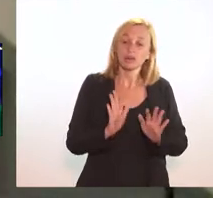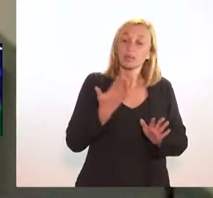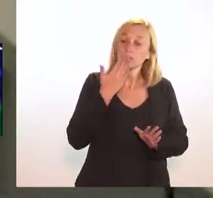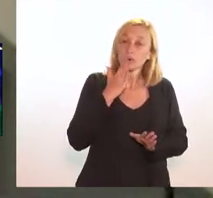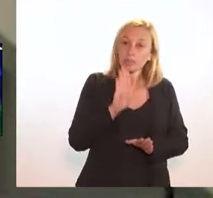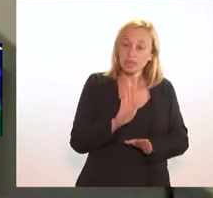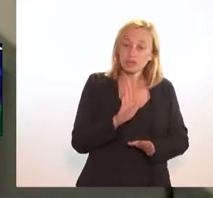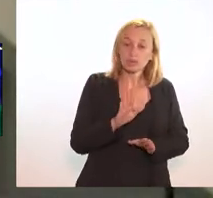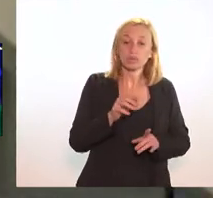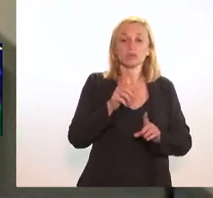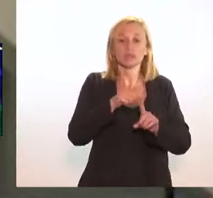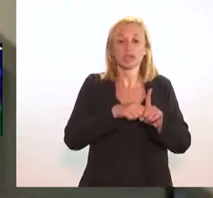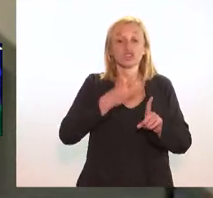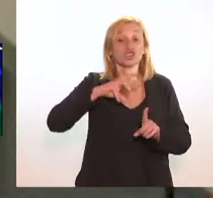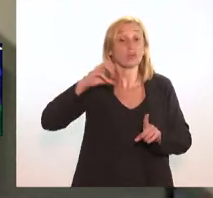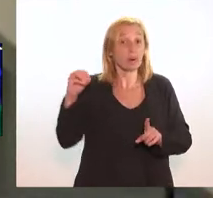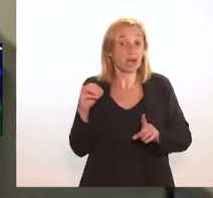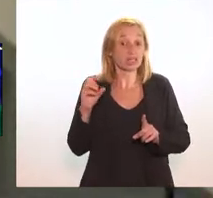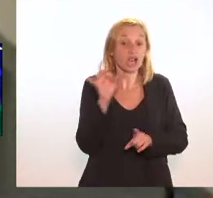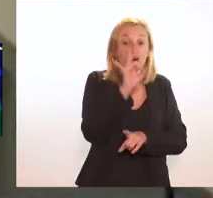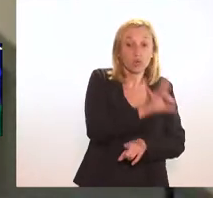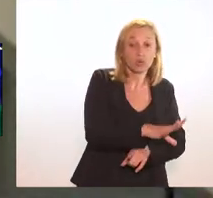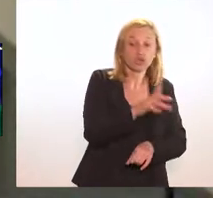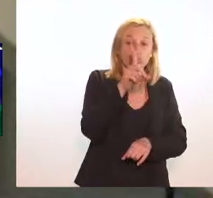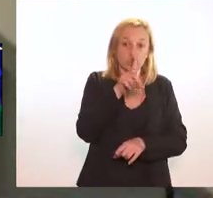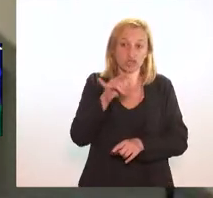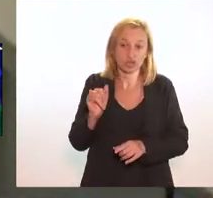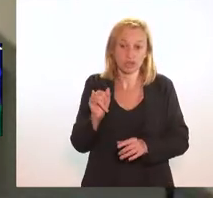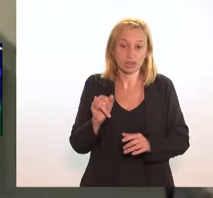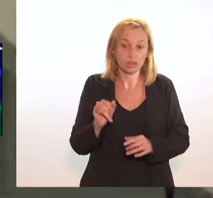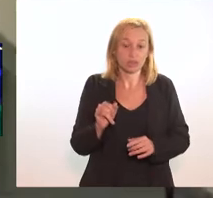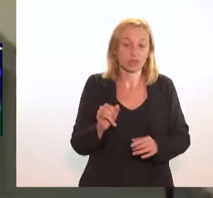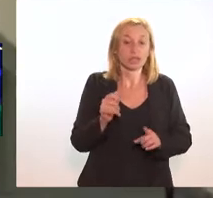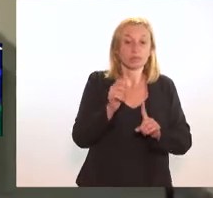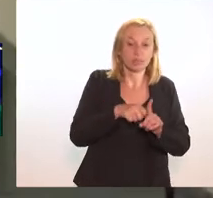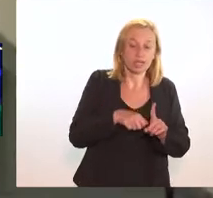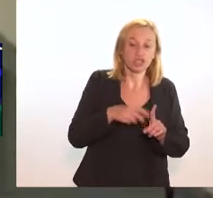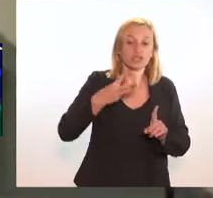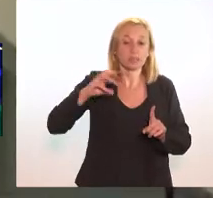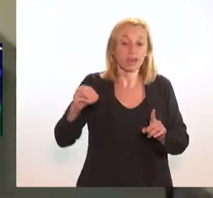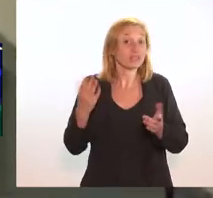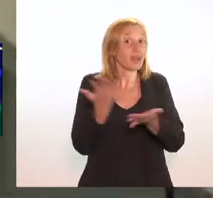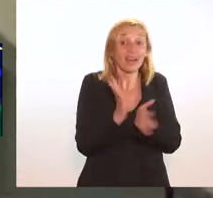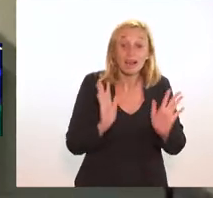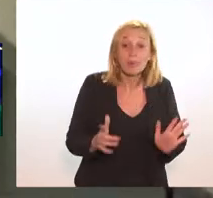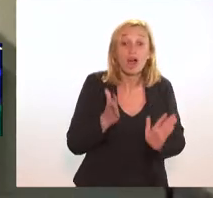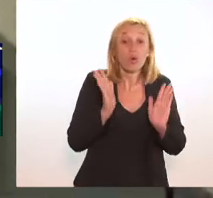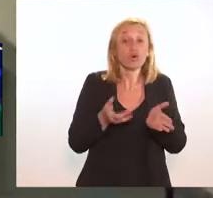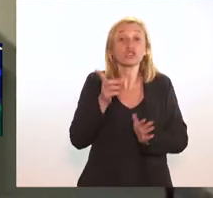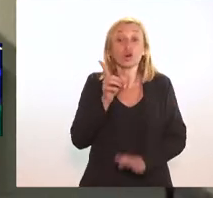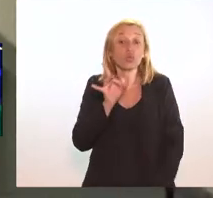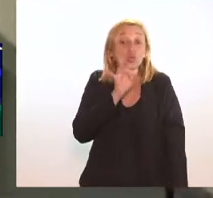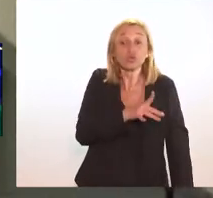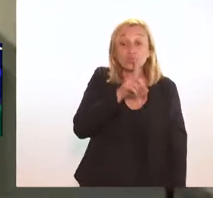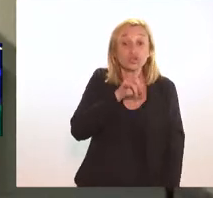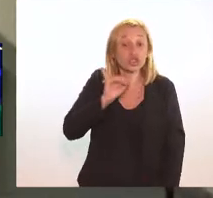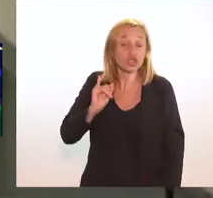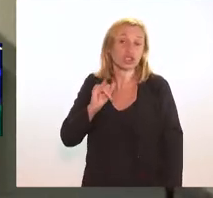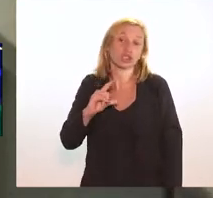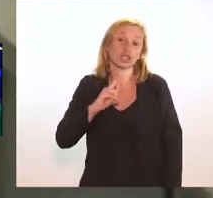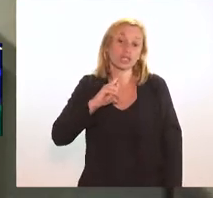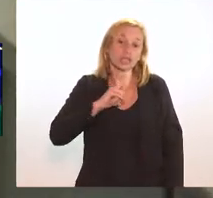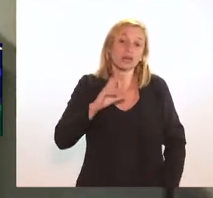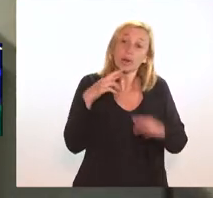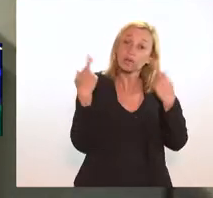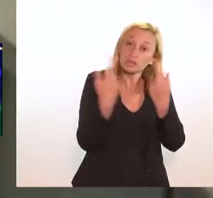Prometeu em março, que seria a última data. O mês de março vai acabar, hoje é o último dia que nós temos